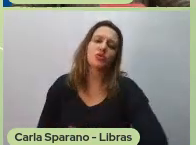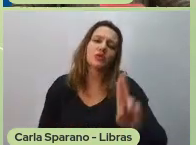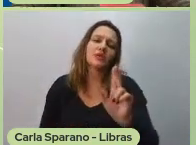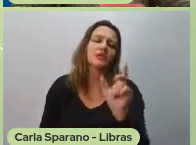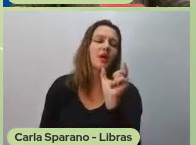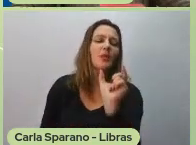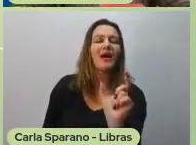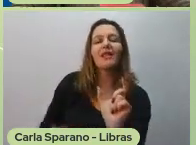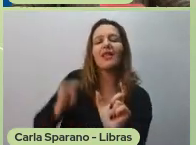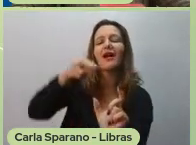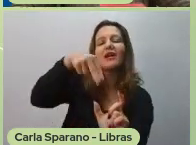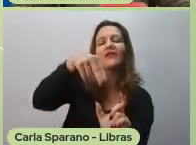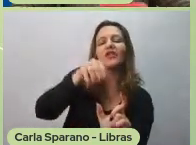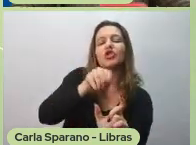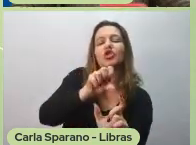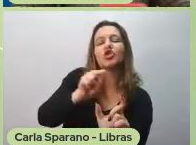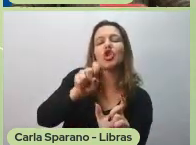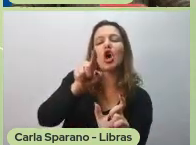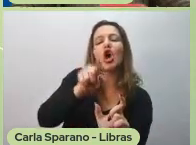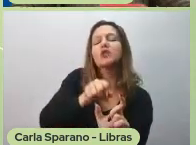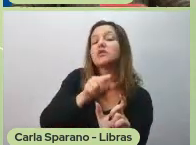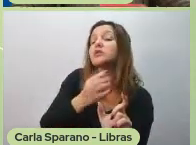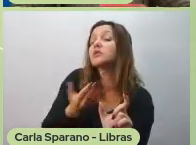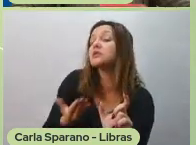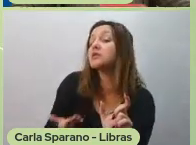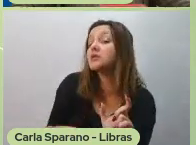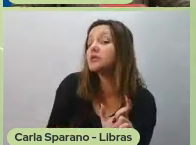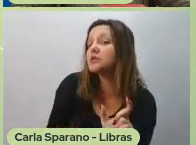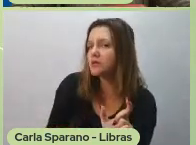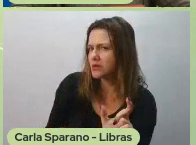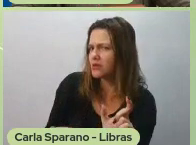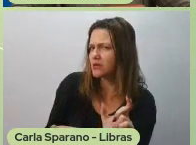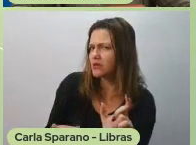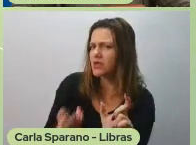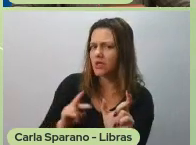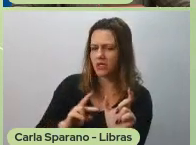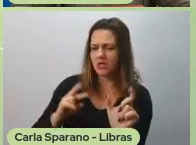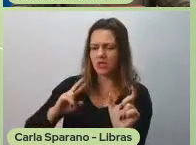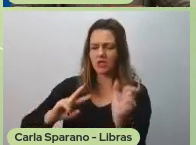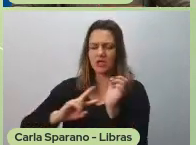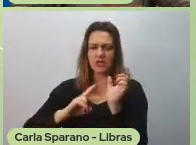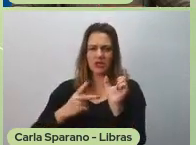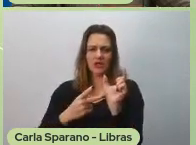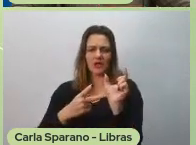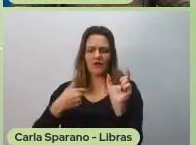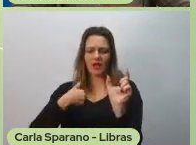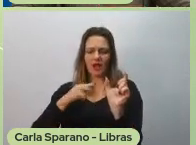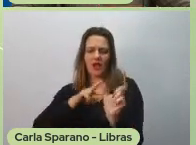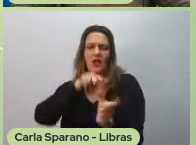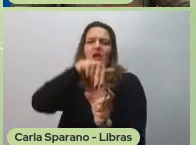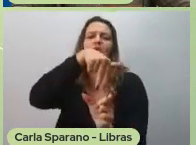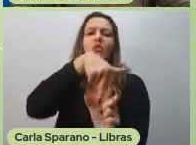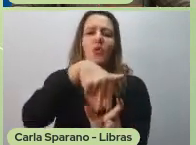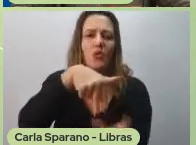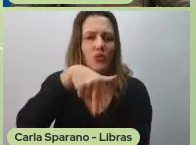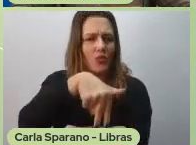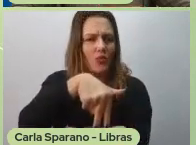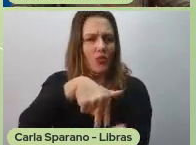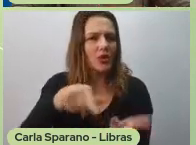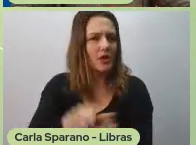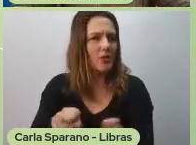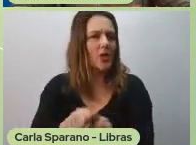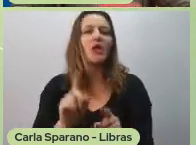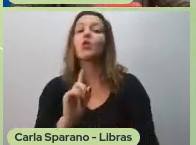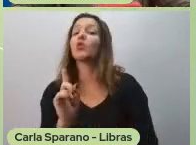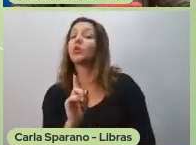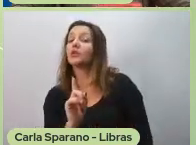Nós precisamos saber. Então, na sociedade como um todo, os temas de inclusão e de equidade ainda